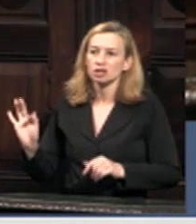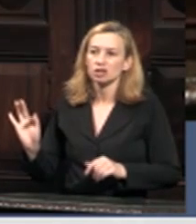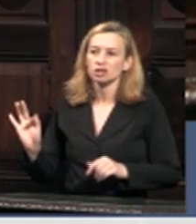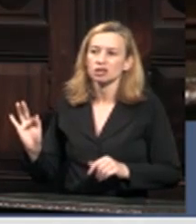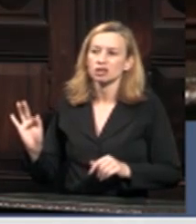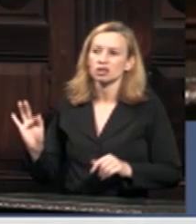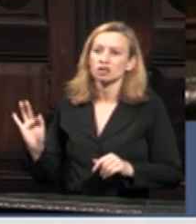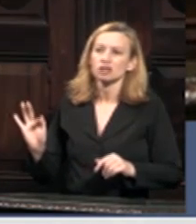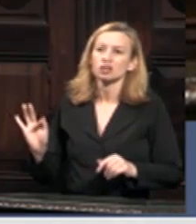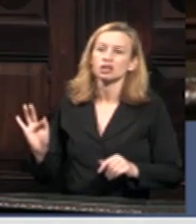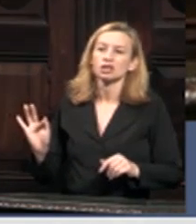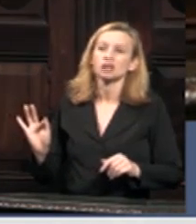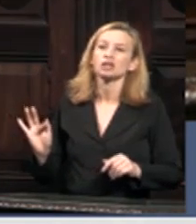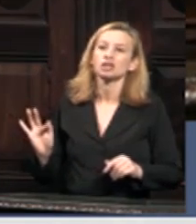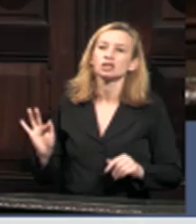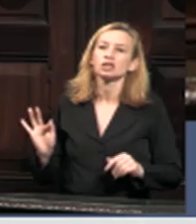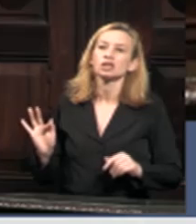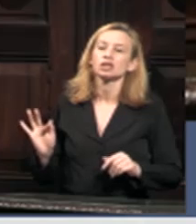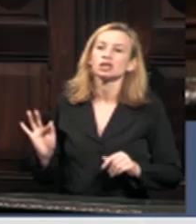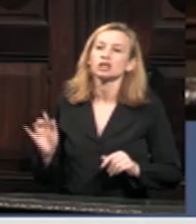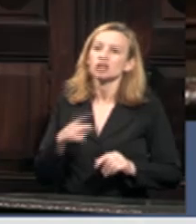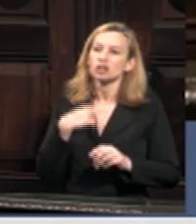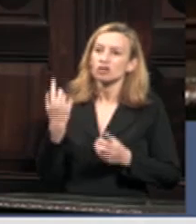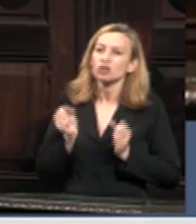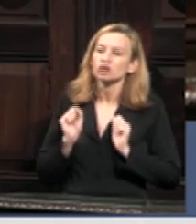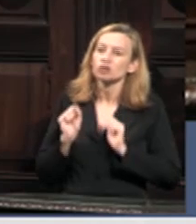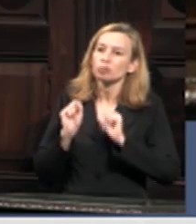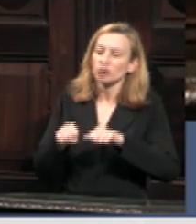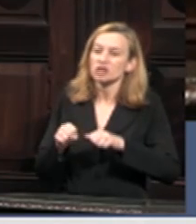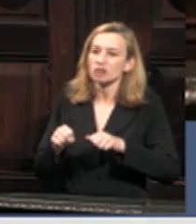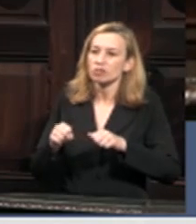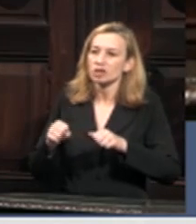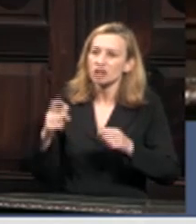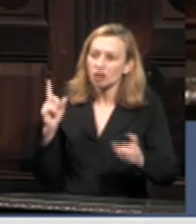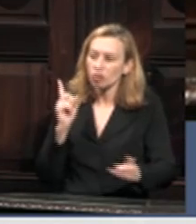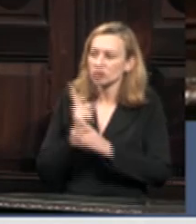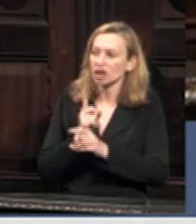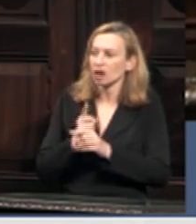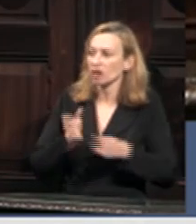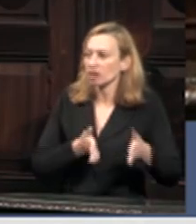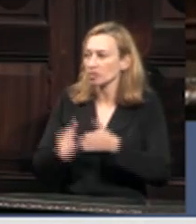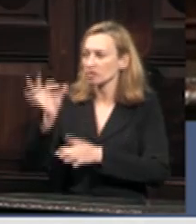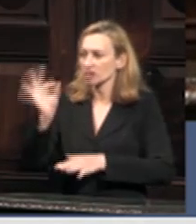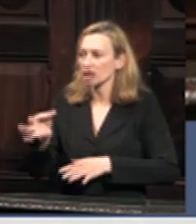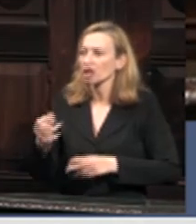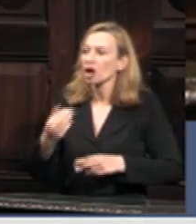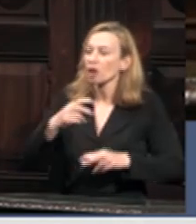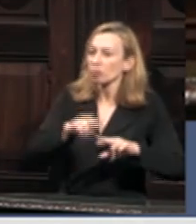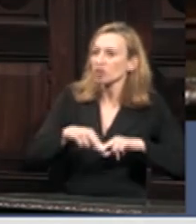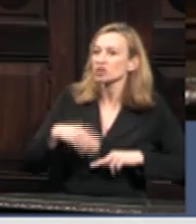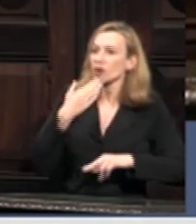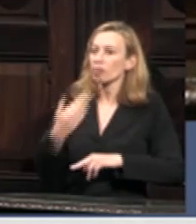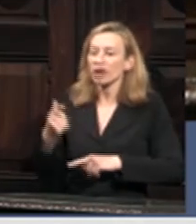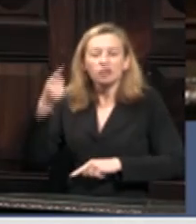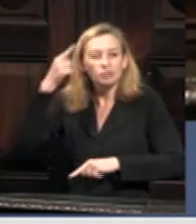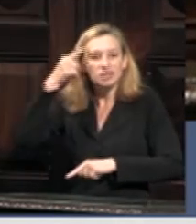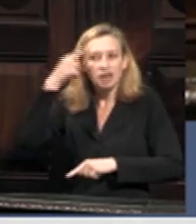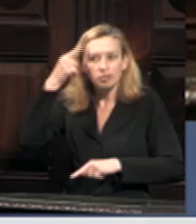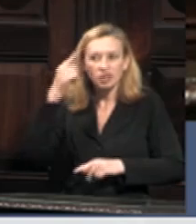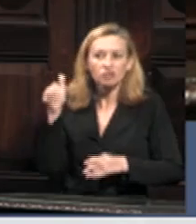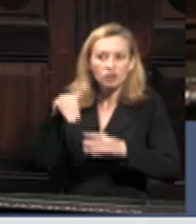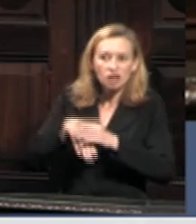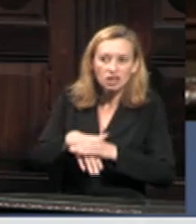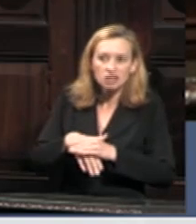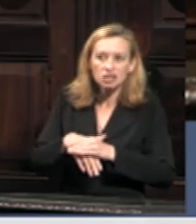do governo federal para que possamos reencontrar o nosso caminho. Por isso eu peço essa reflexão. Essa